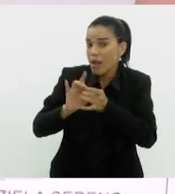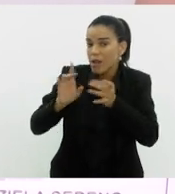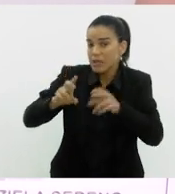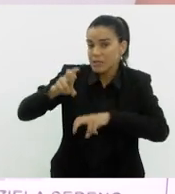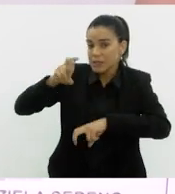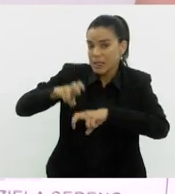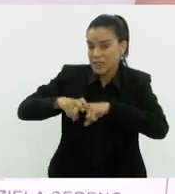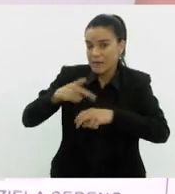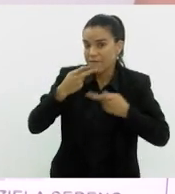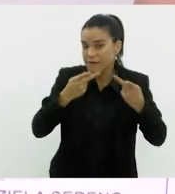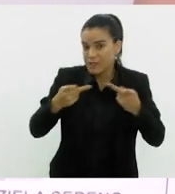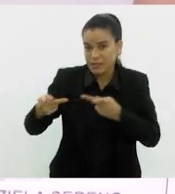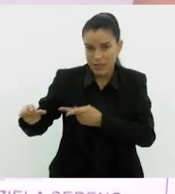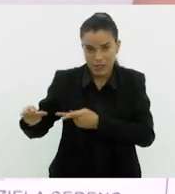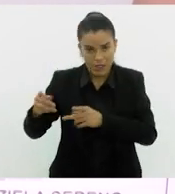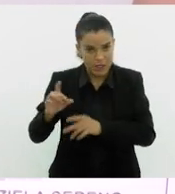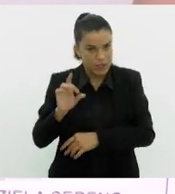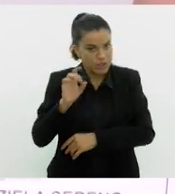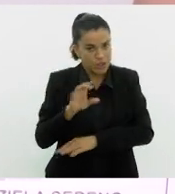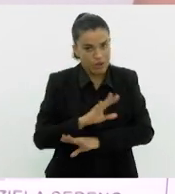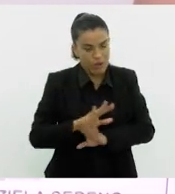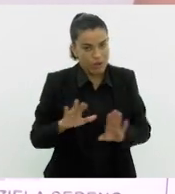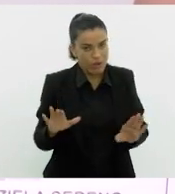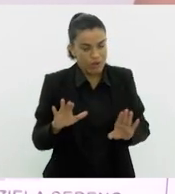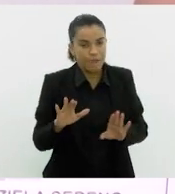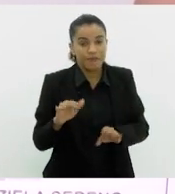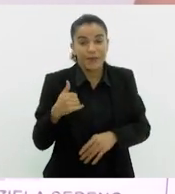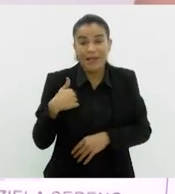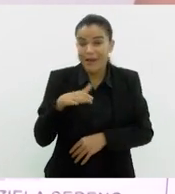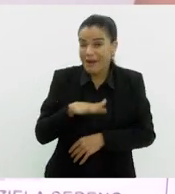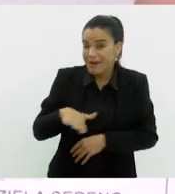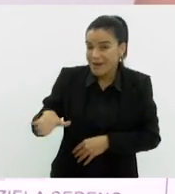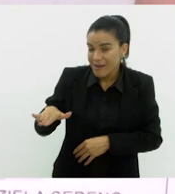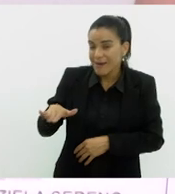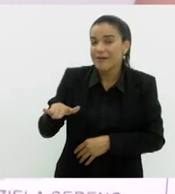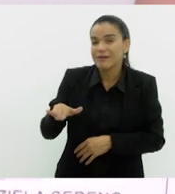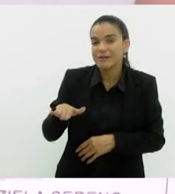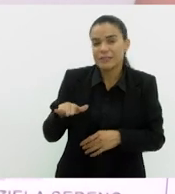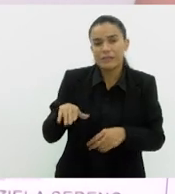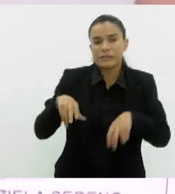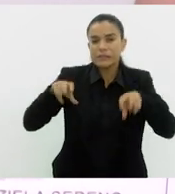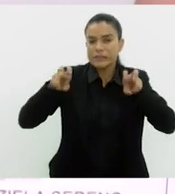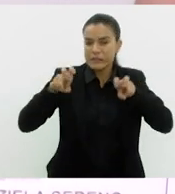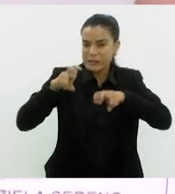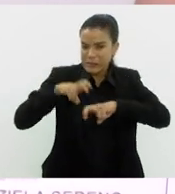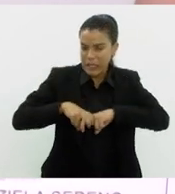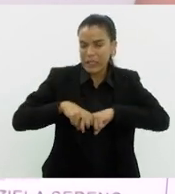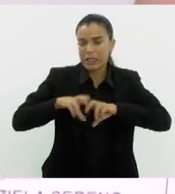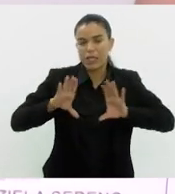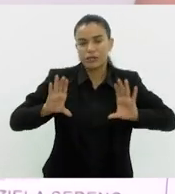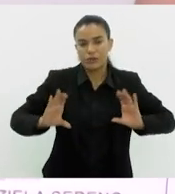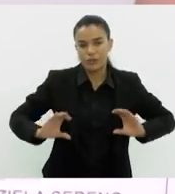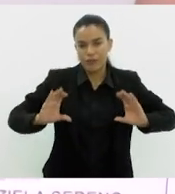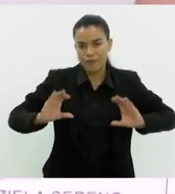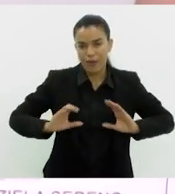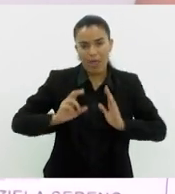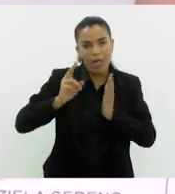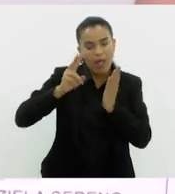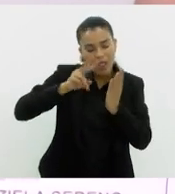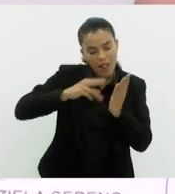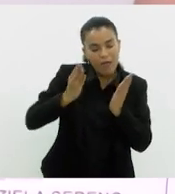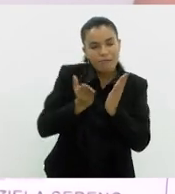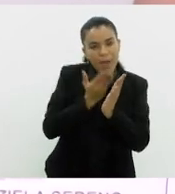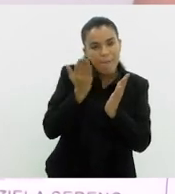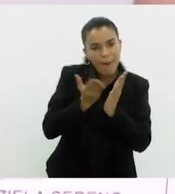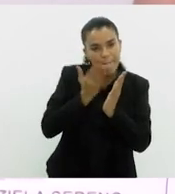para as moradoras e para as crianças da casa. E as nossas crianças da Casa Cuidado, elas sentam no sofá, elas leem no sofá,